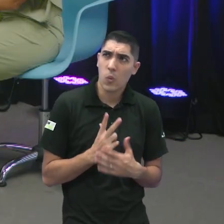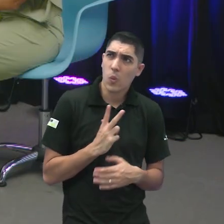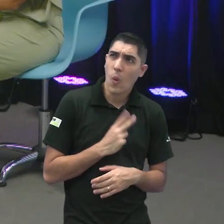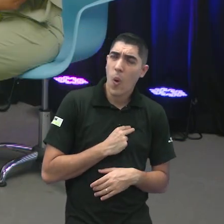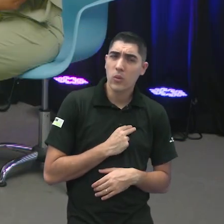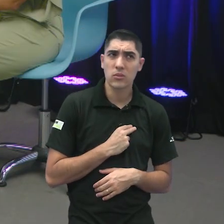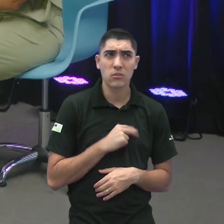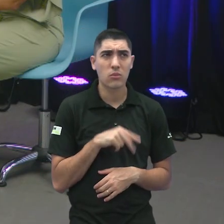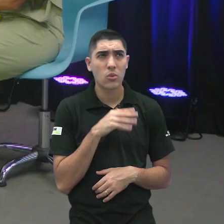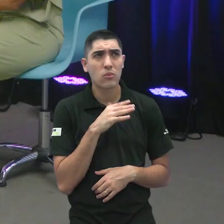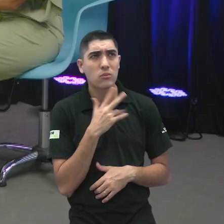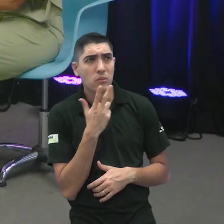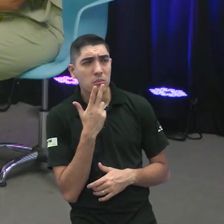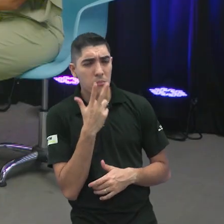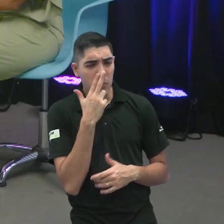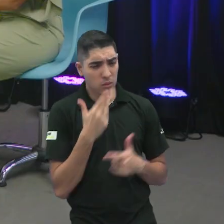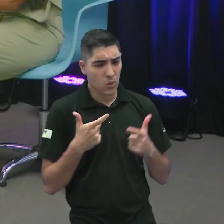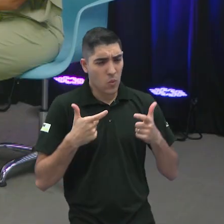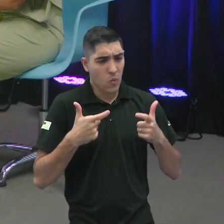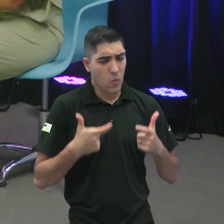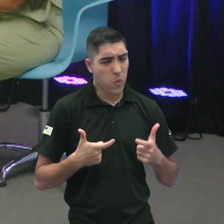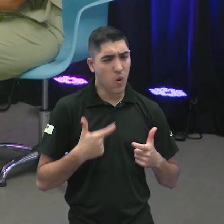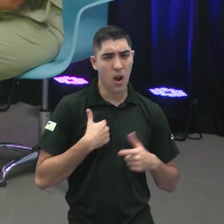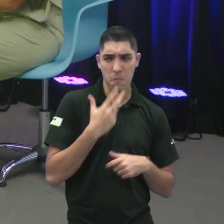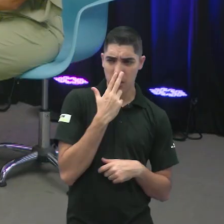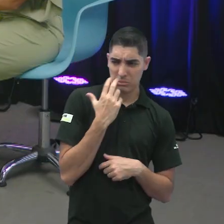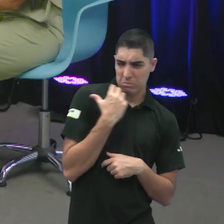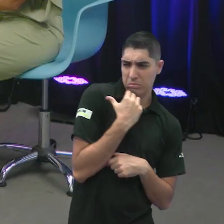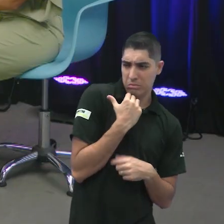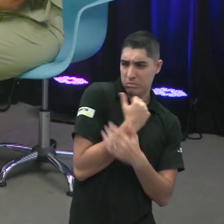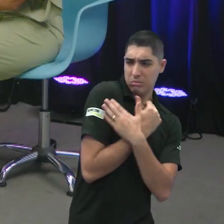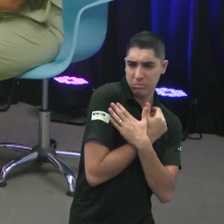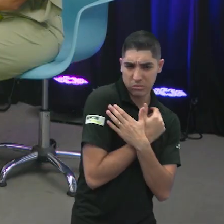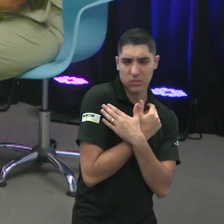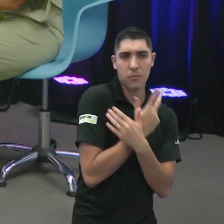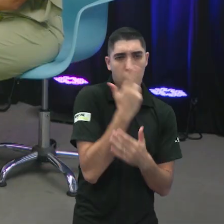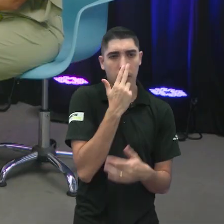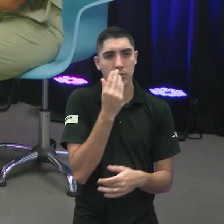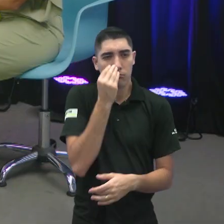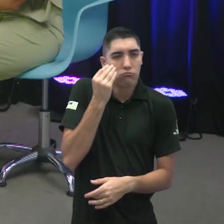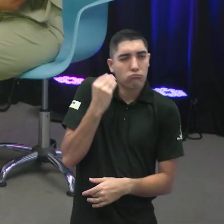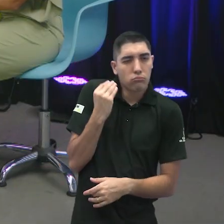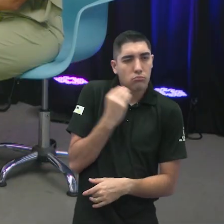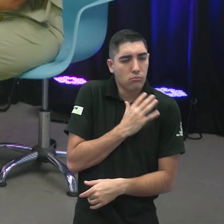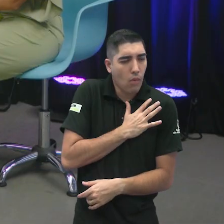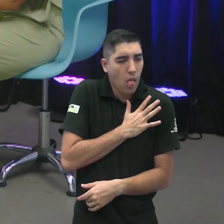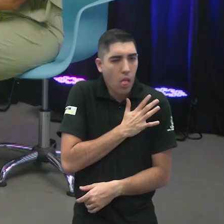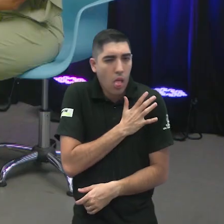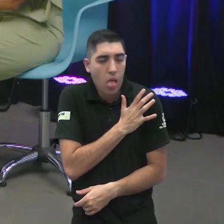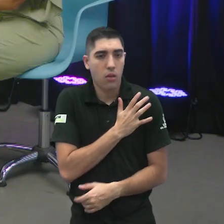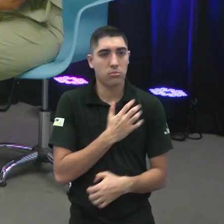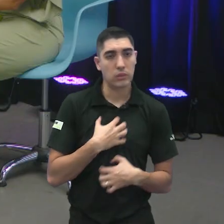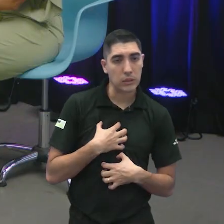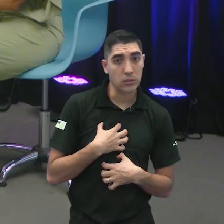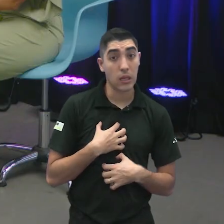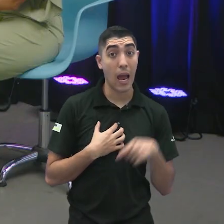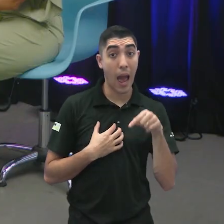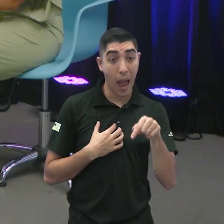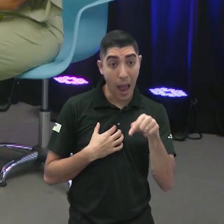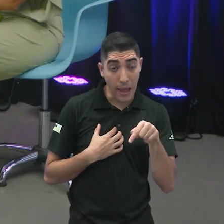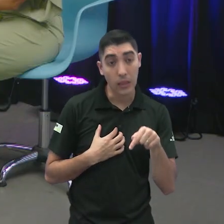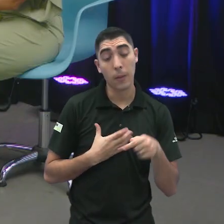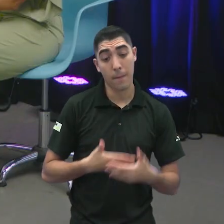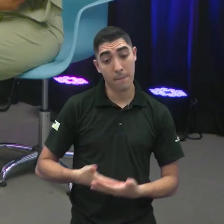sendo bem-vindo naquele ambiente, que aquele ambiente estivesse como se fosse rejeitando ele. Rejeitando ele, repelindo ele. Isso. E aí ele começa a desenvolver